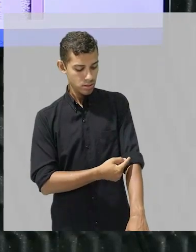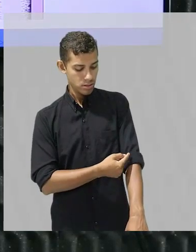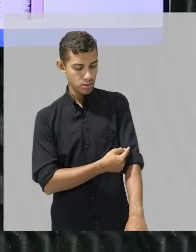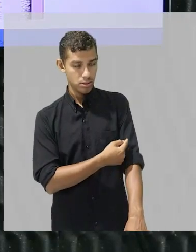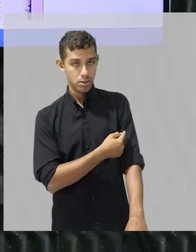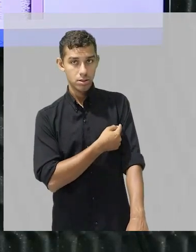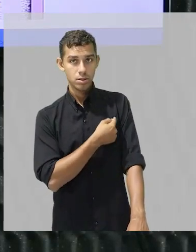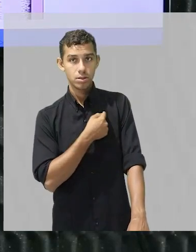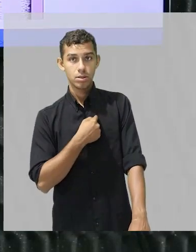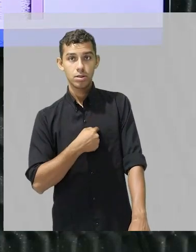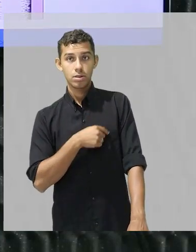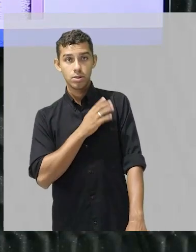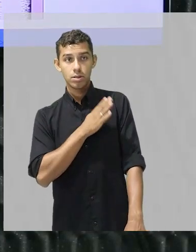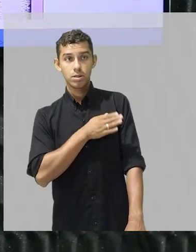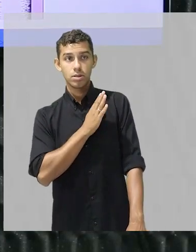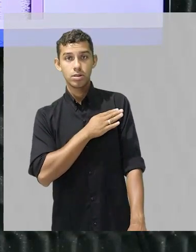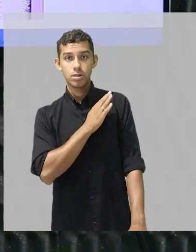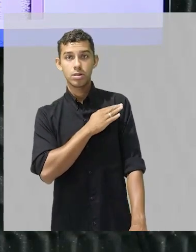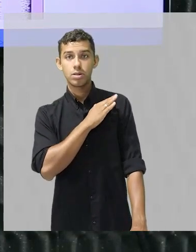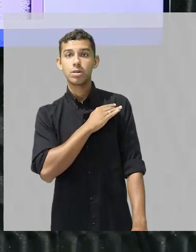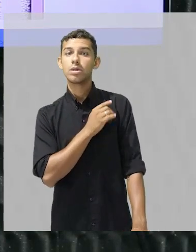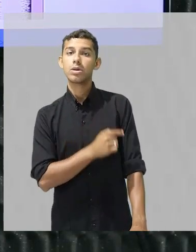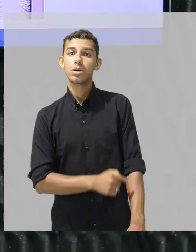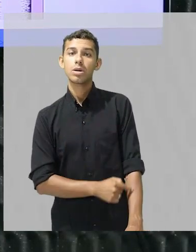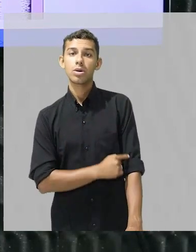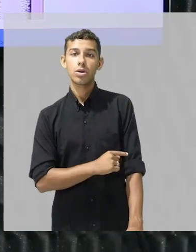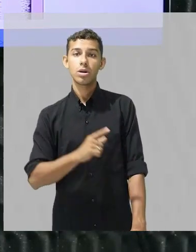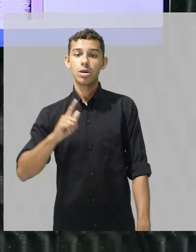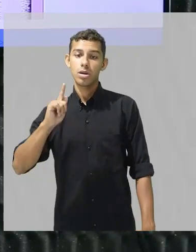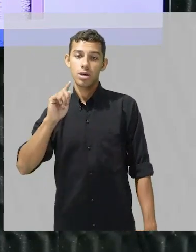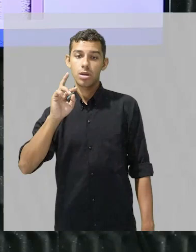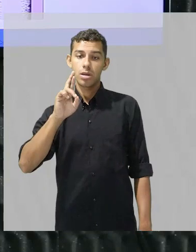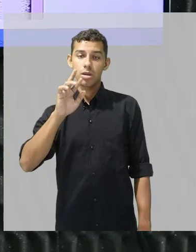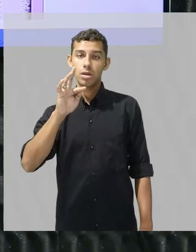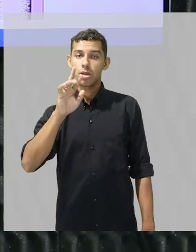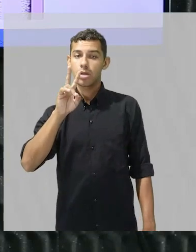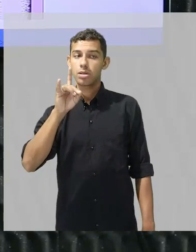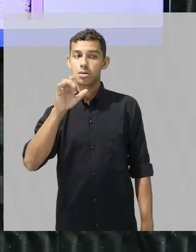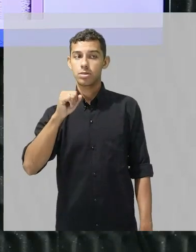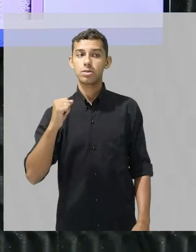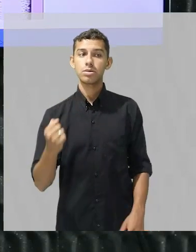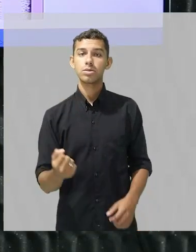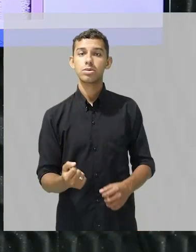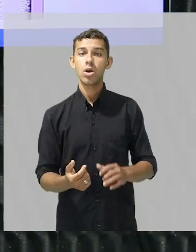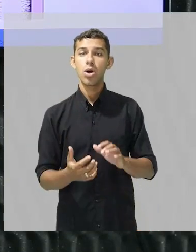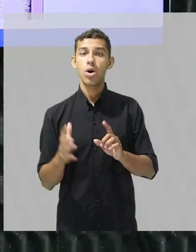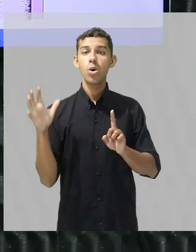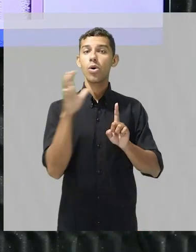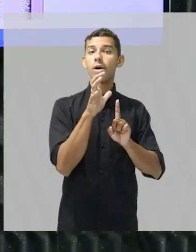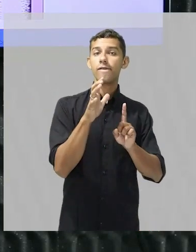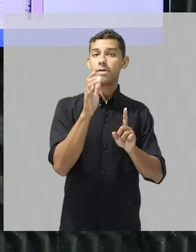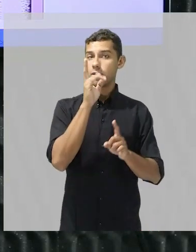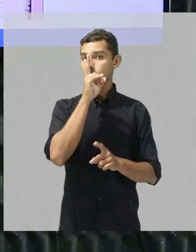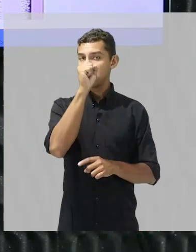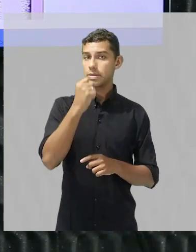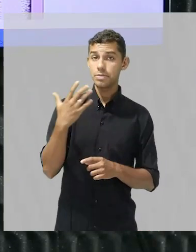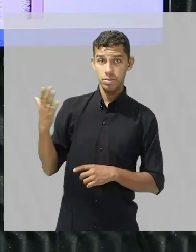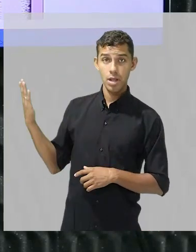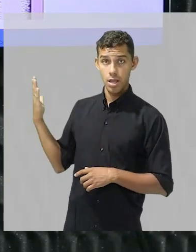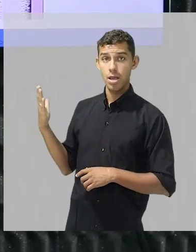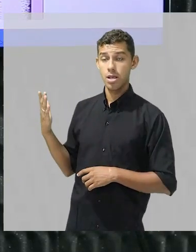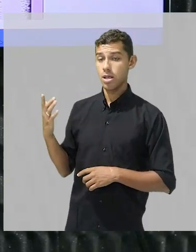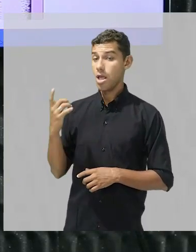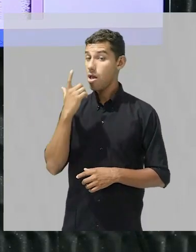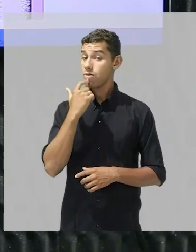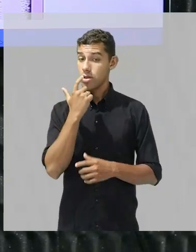direção ao coração, está vindo contra a gravidade. Então, a gravidade, ela influencia, ela exerce influência